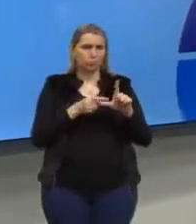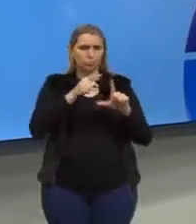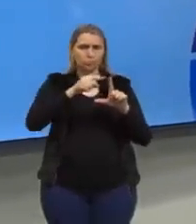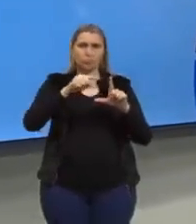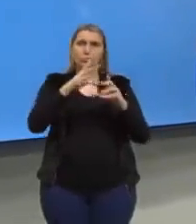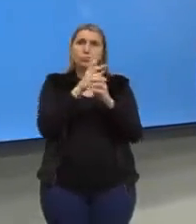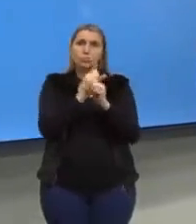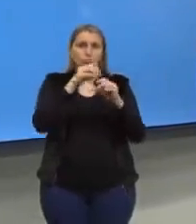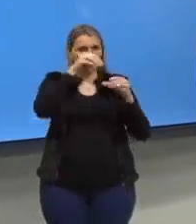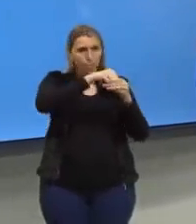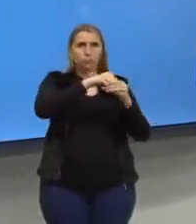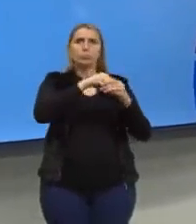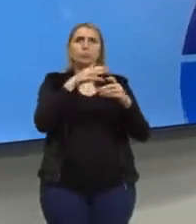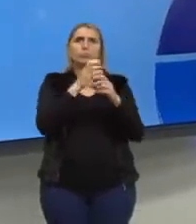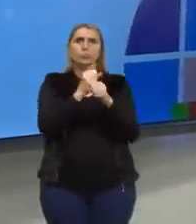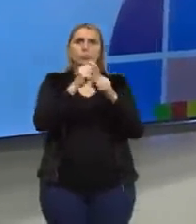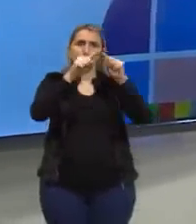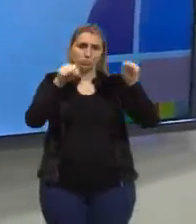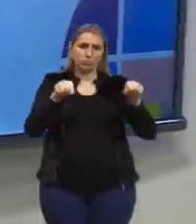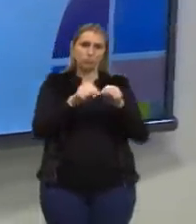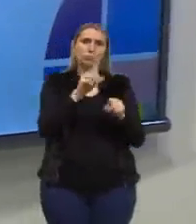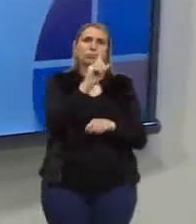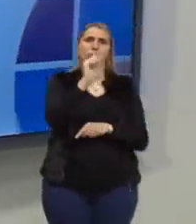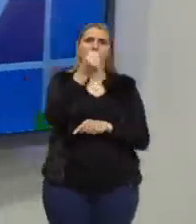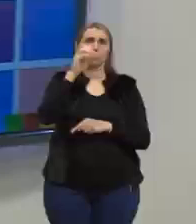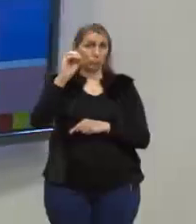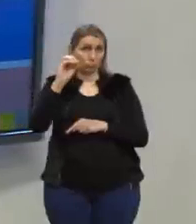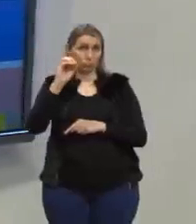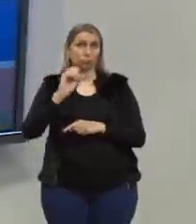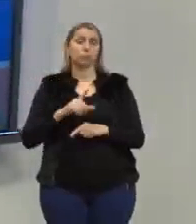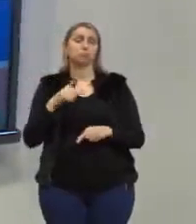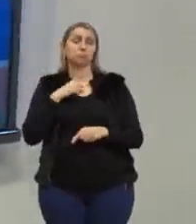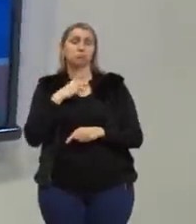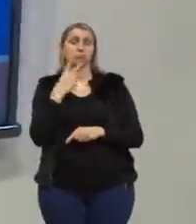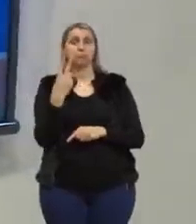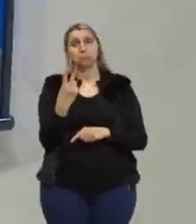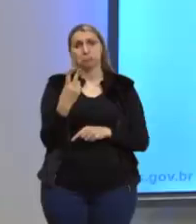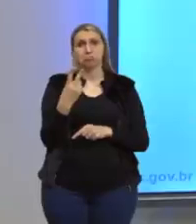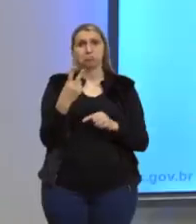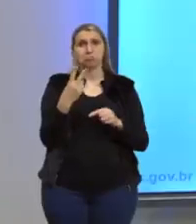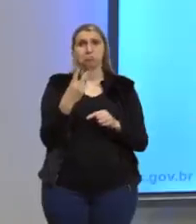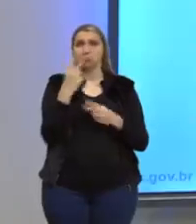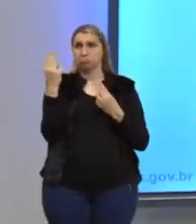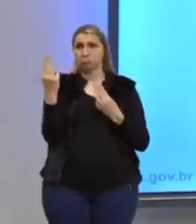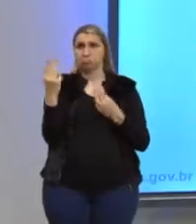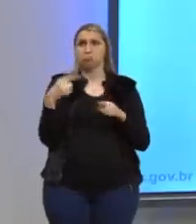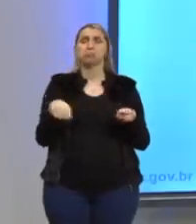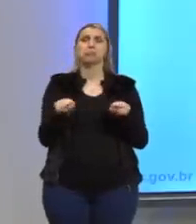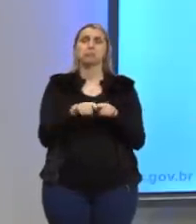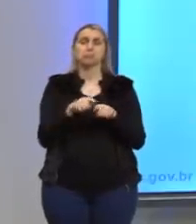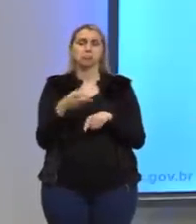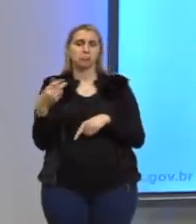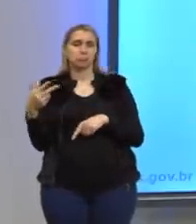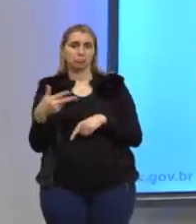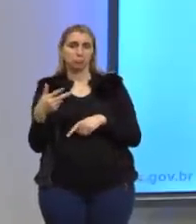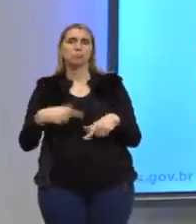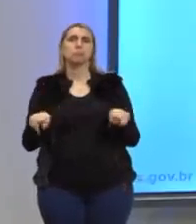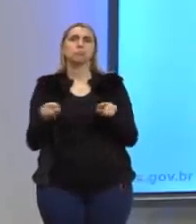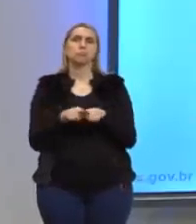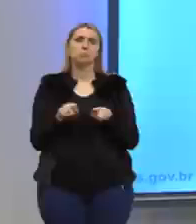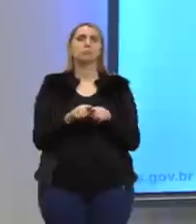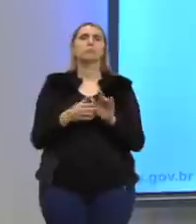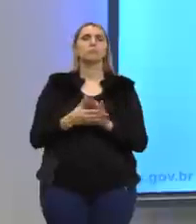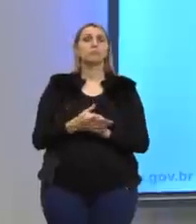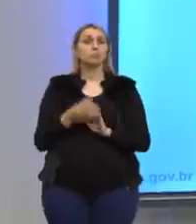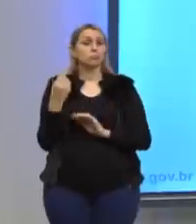internos de um triângulo é 180 graus. Então, se eu já tenho dois congruentes, o terceiro ângulo também será congruente. E isso